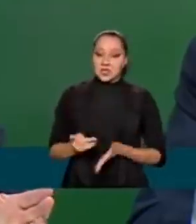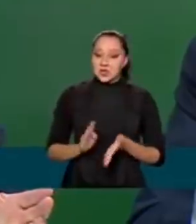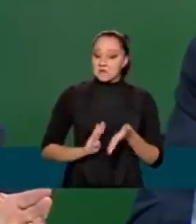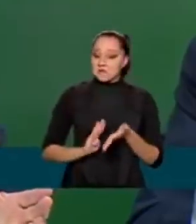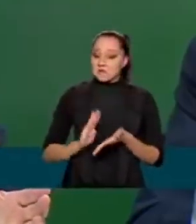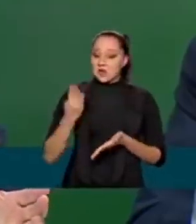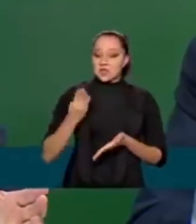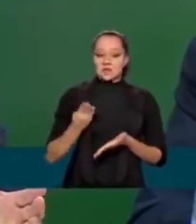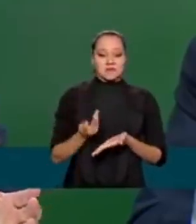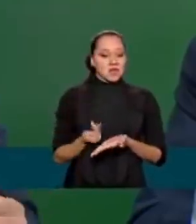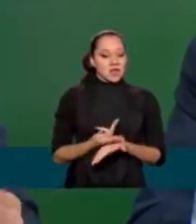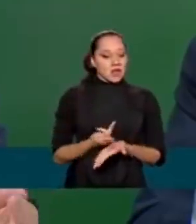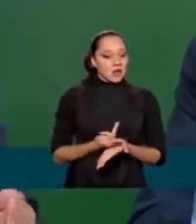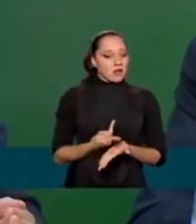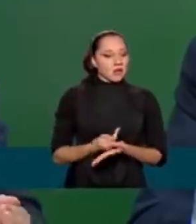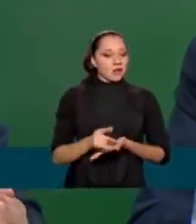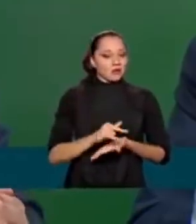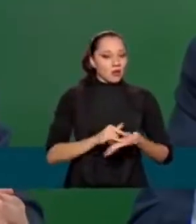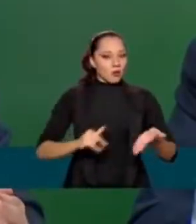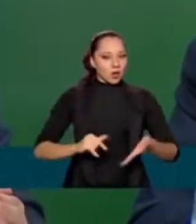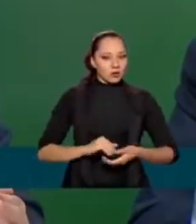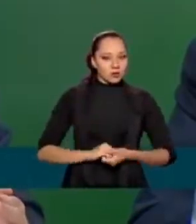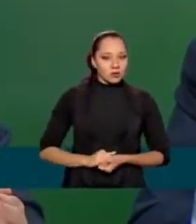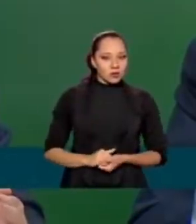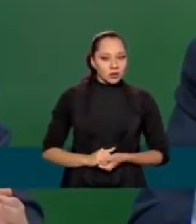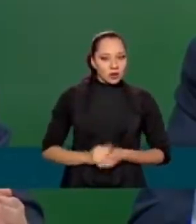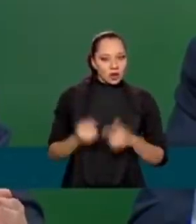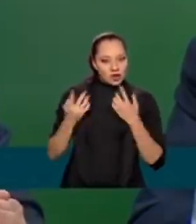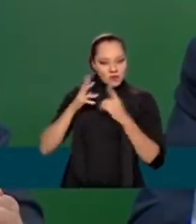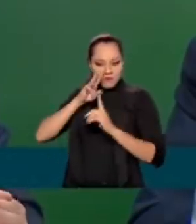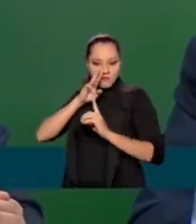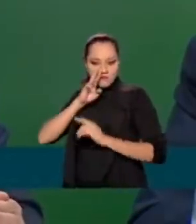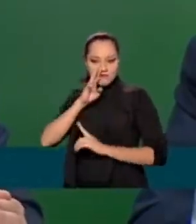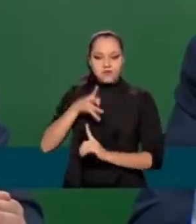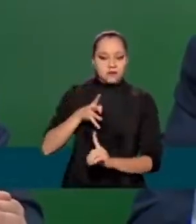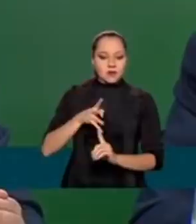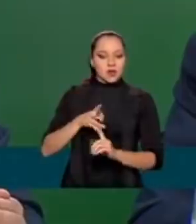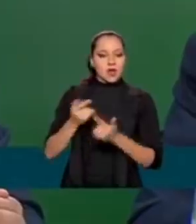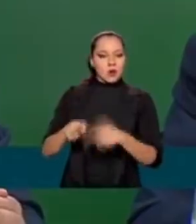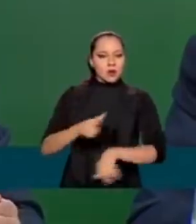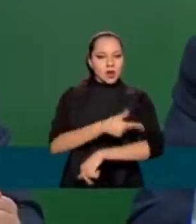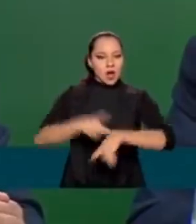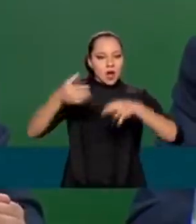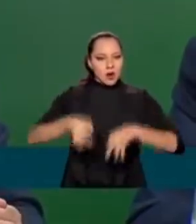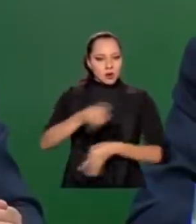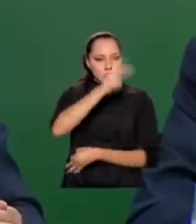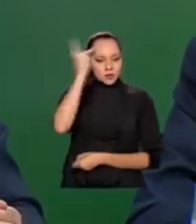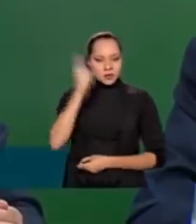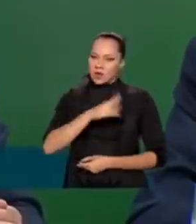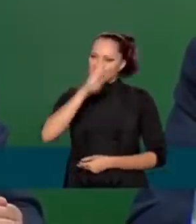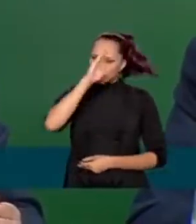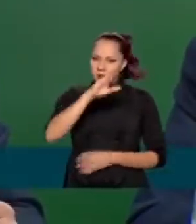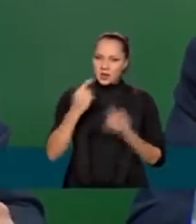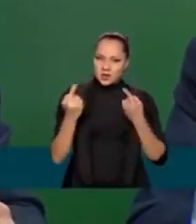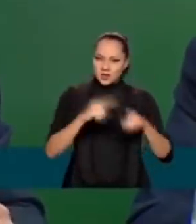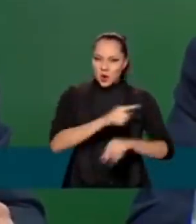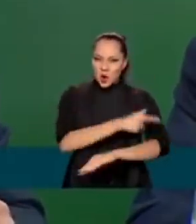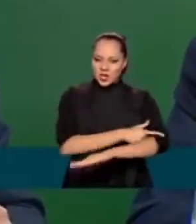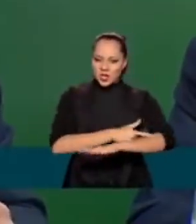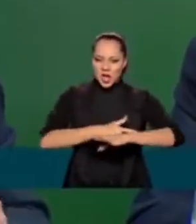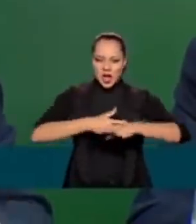documento e assaca contra a honra das pessoas e principalmente contra